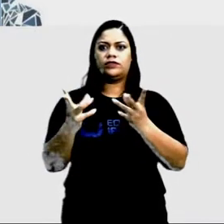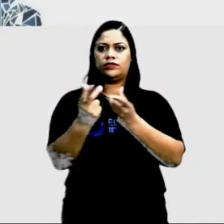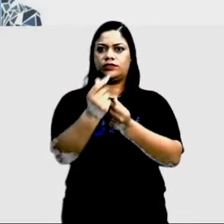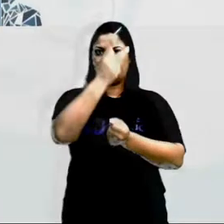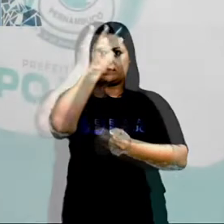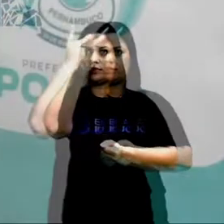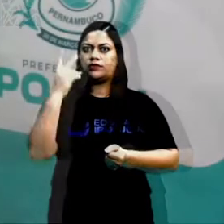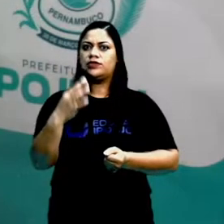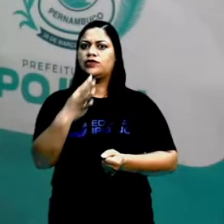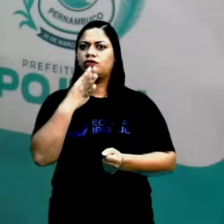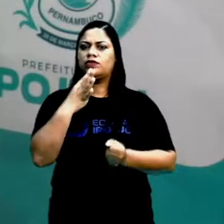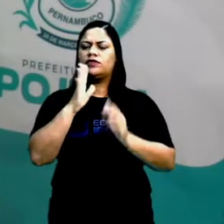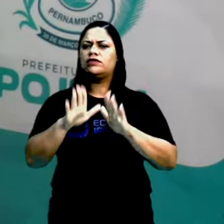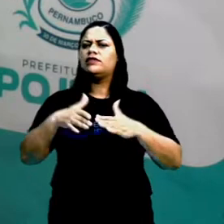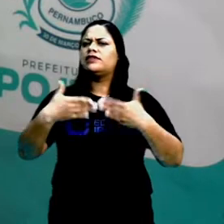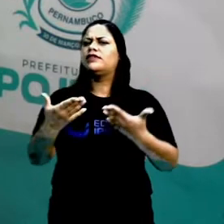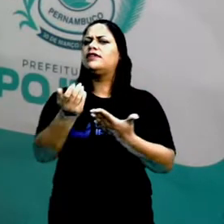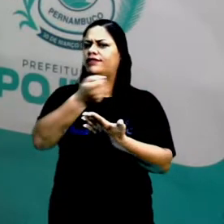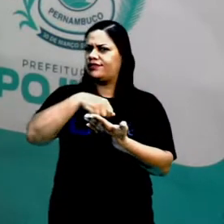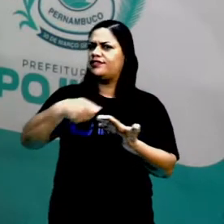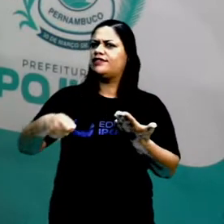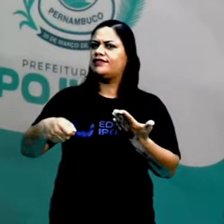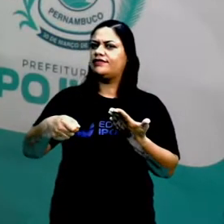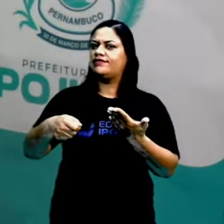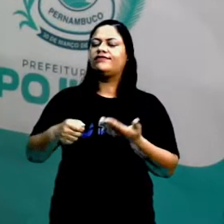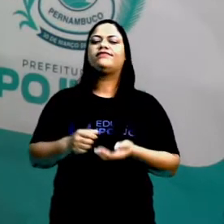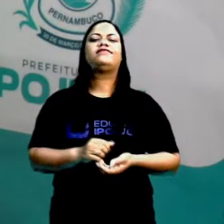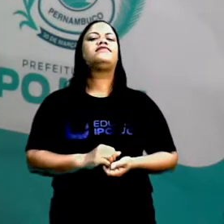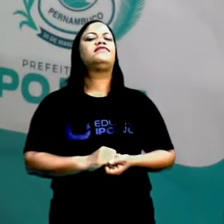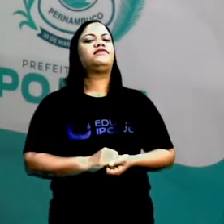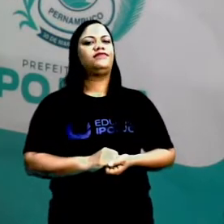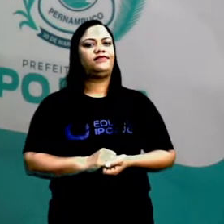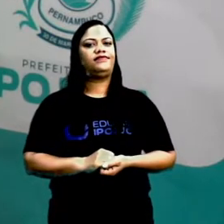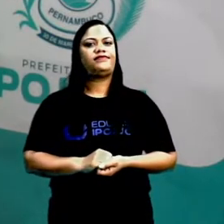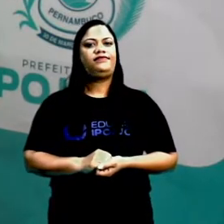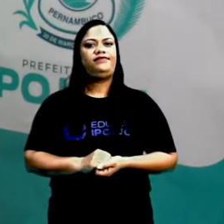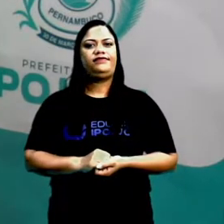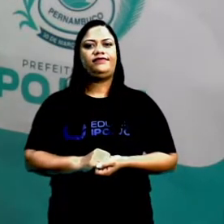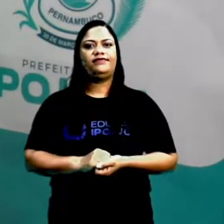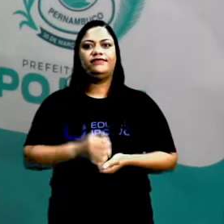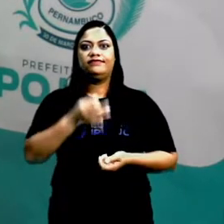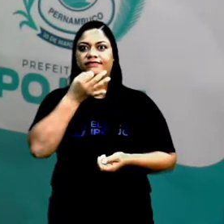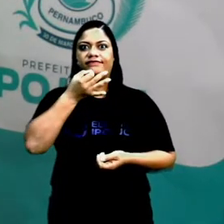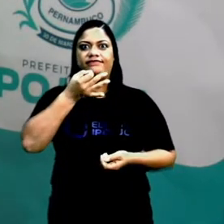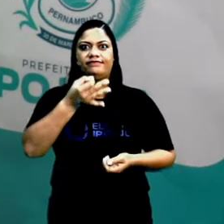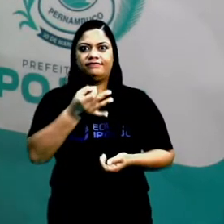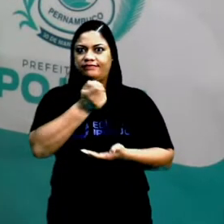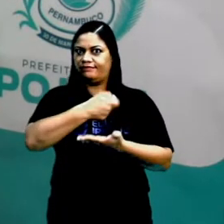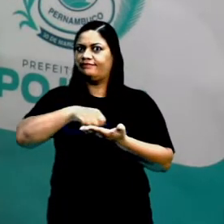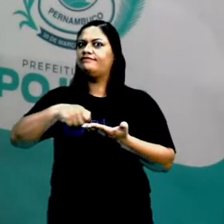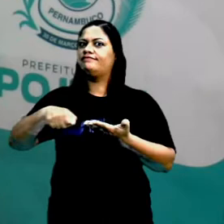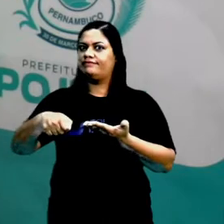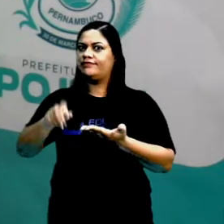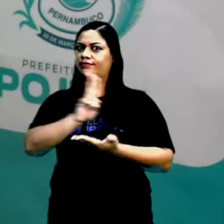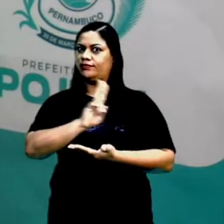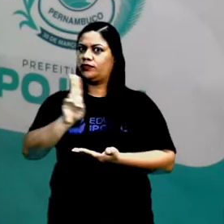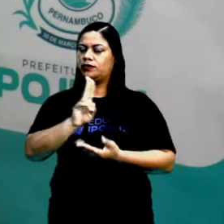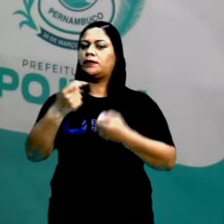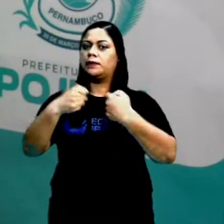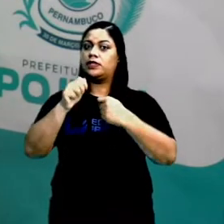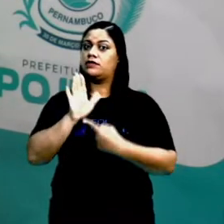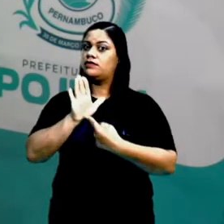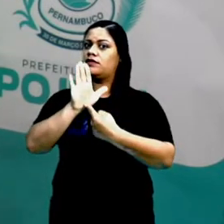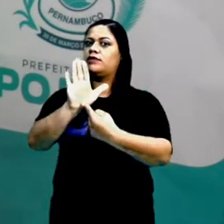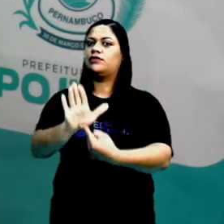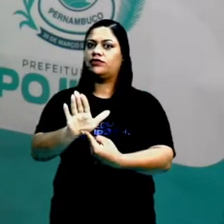pessoas conheçam de quem é aquela ideia, tá? Então, essa autenticidade, ela tem que ser mostrada. Ele